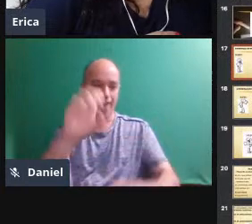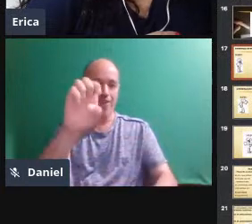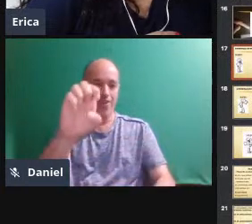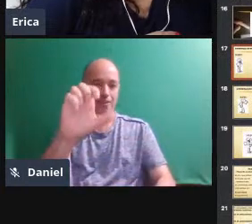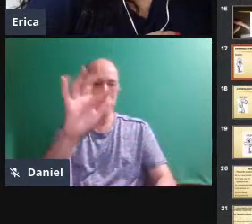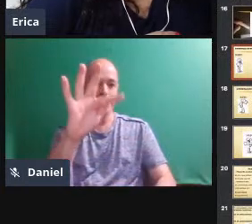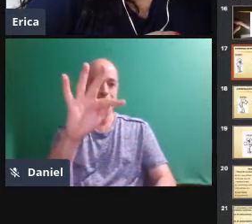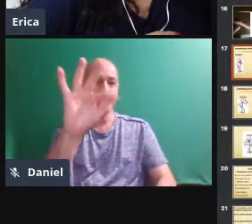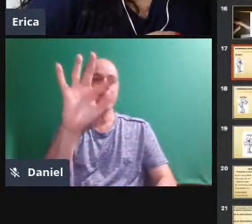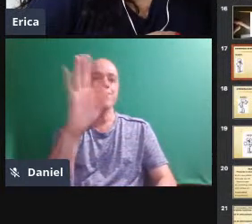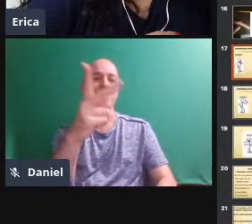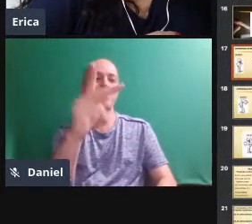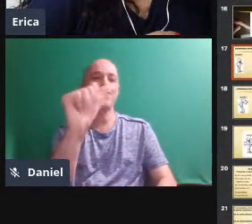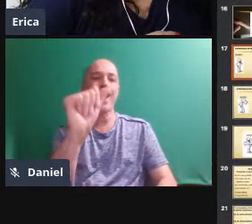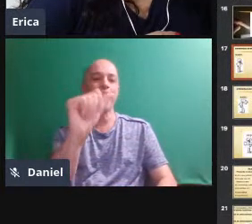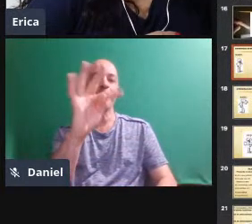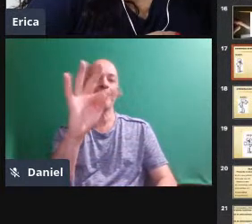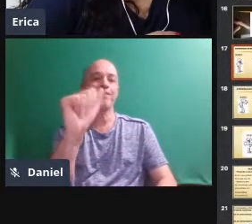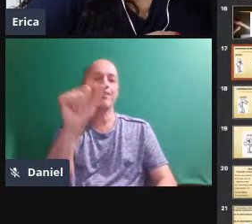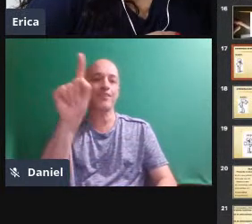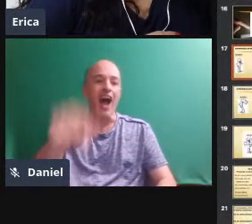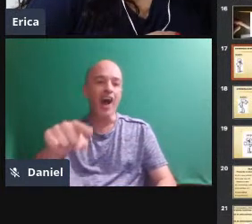Comunidade.